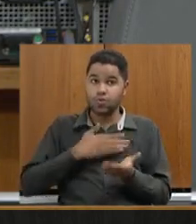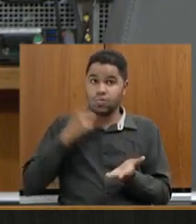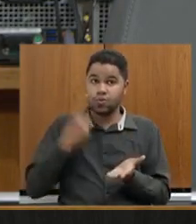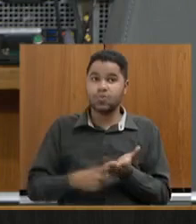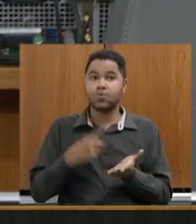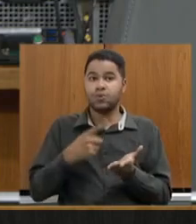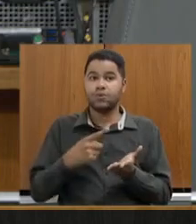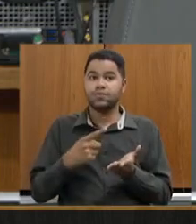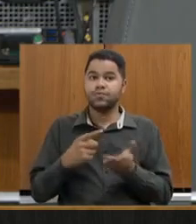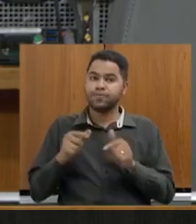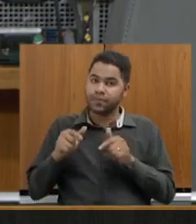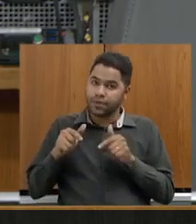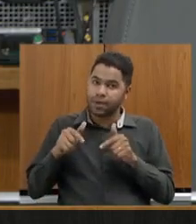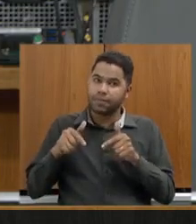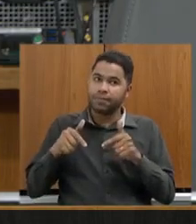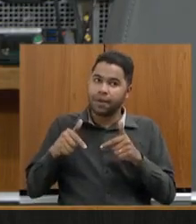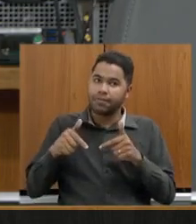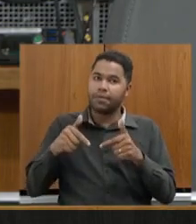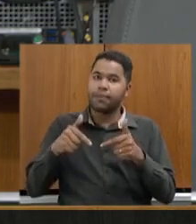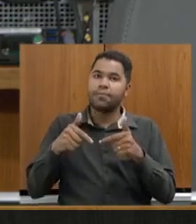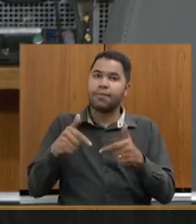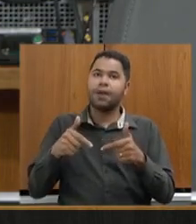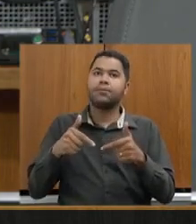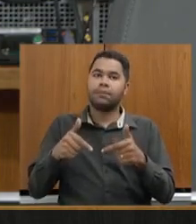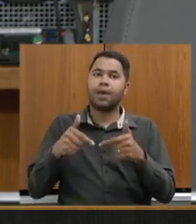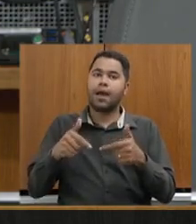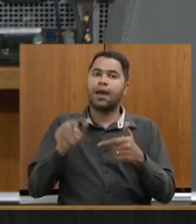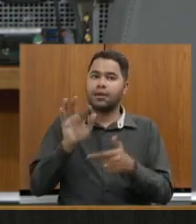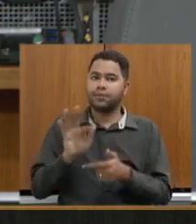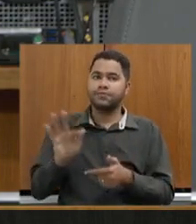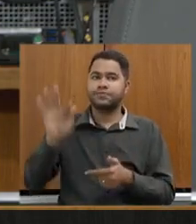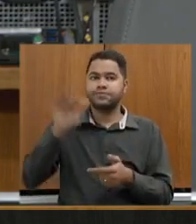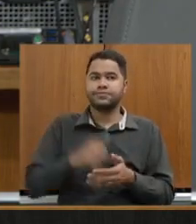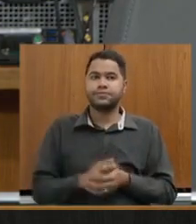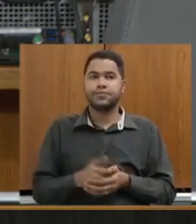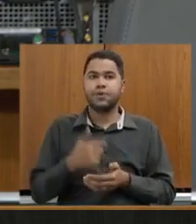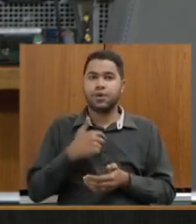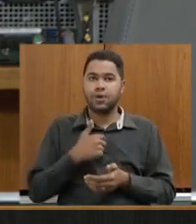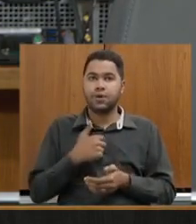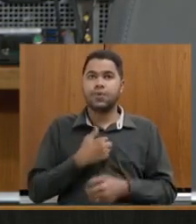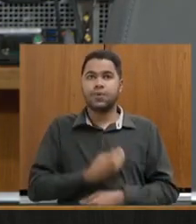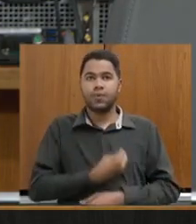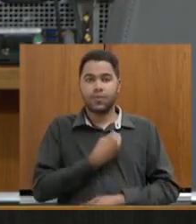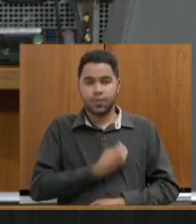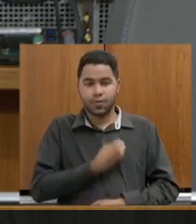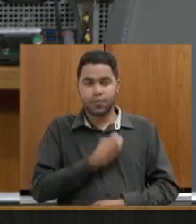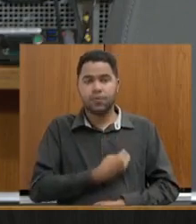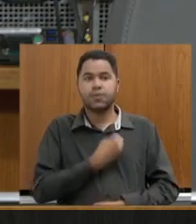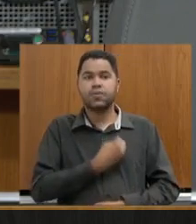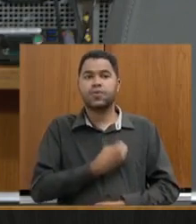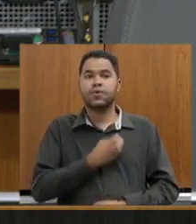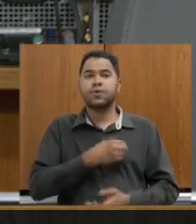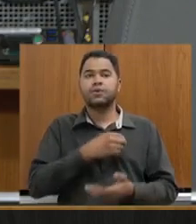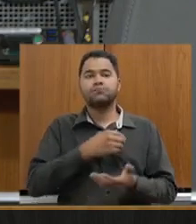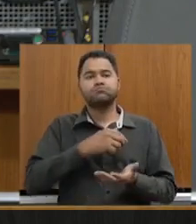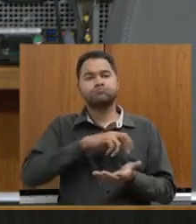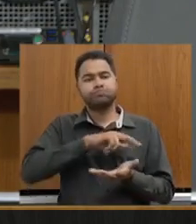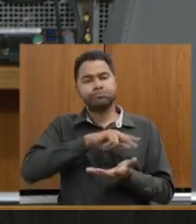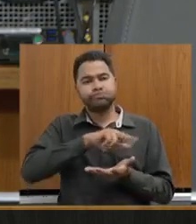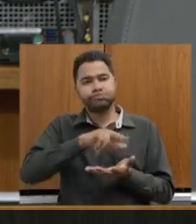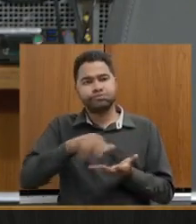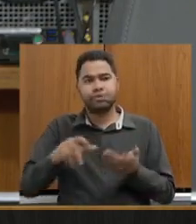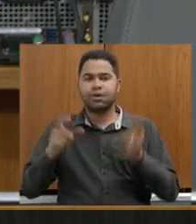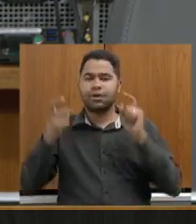né Aí está lutando por esse aporte financeiro também a nível Federal eu estive participando é várias vezes das